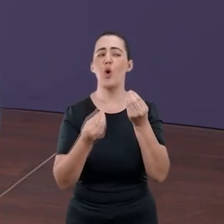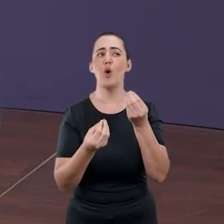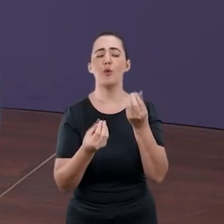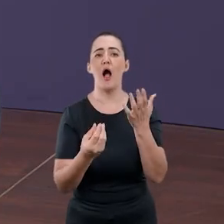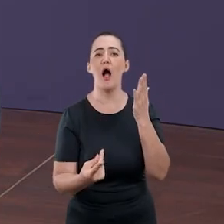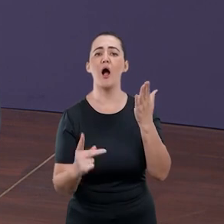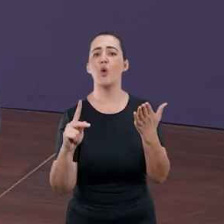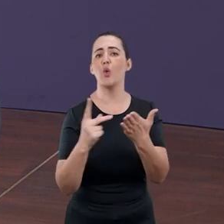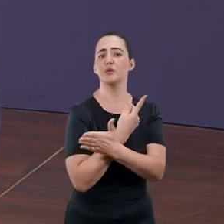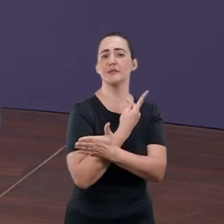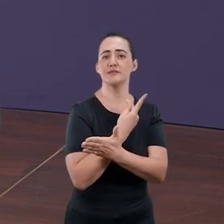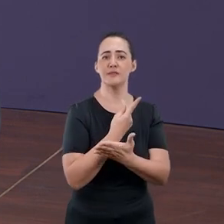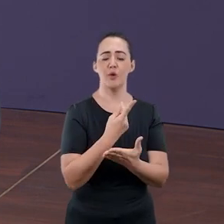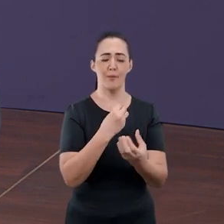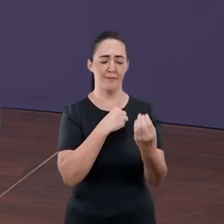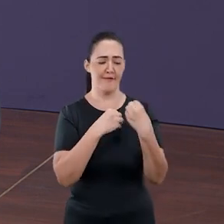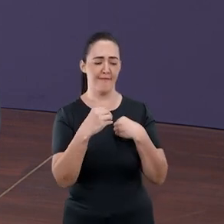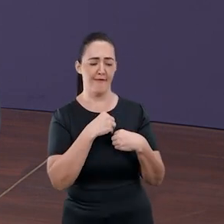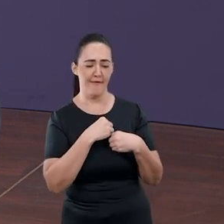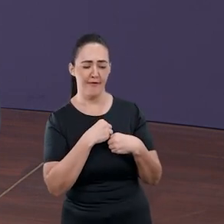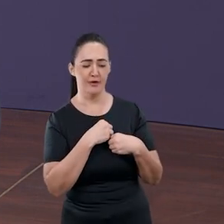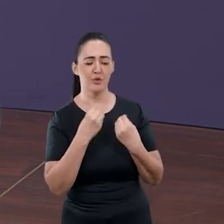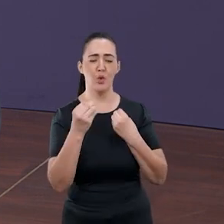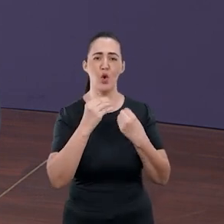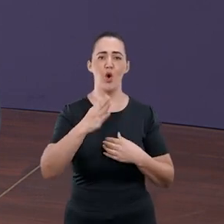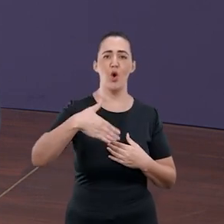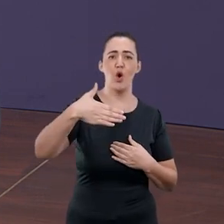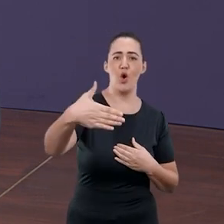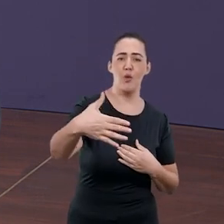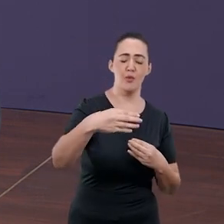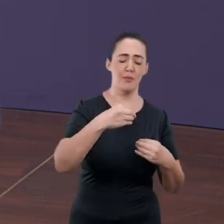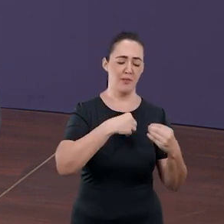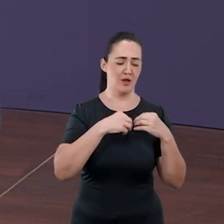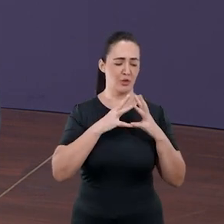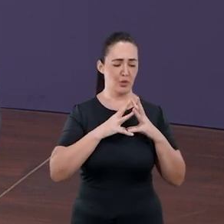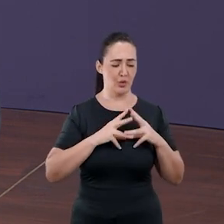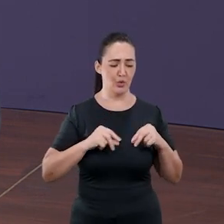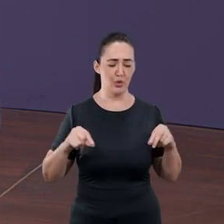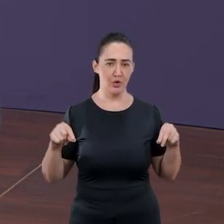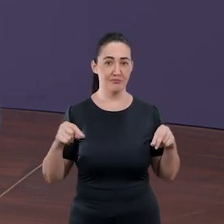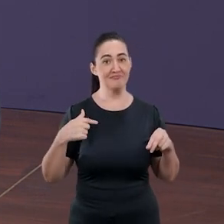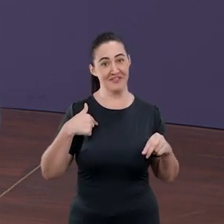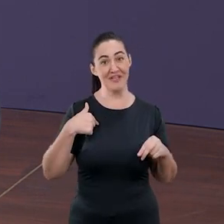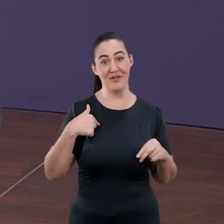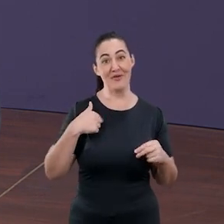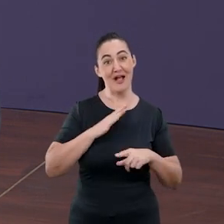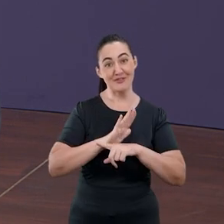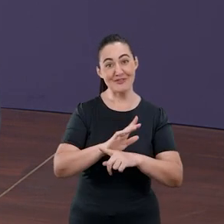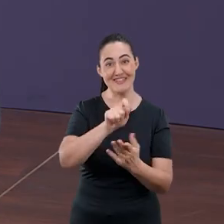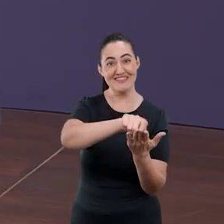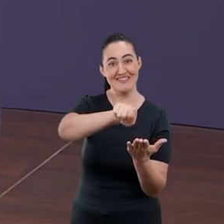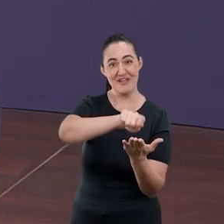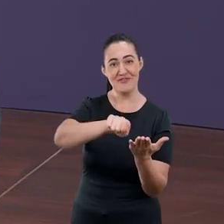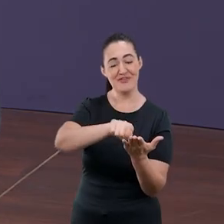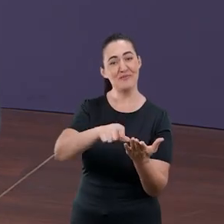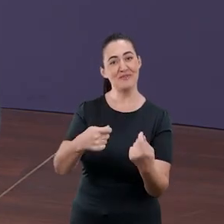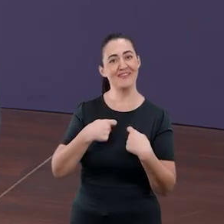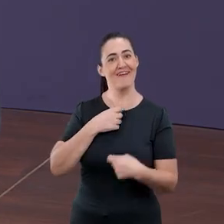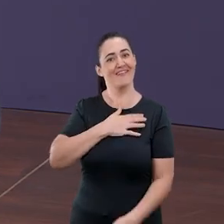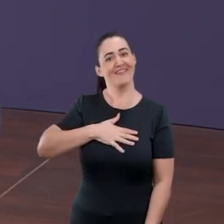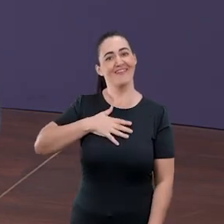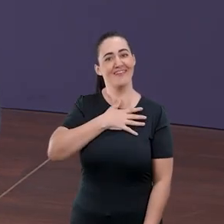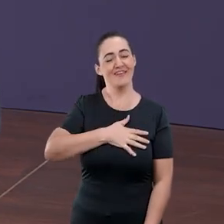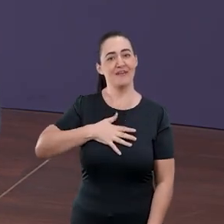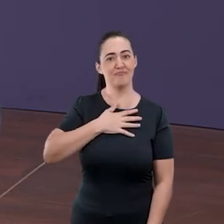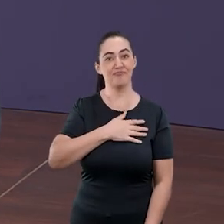como o pecado vai sair. Eu tenho a alegria de ser o autor dessa revista e nós estamos aqui no tema número